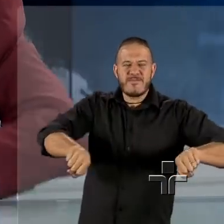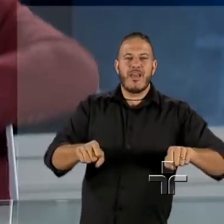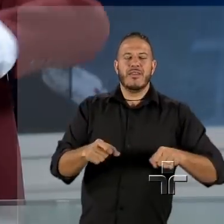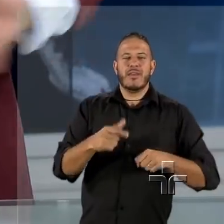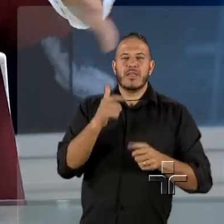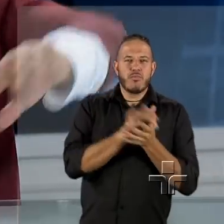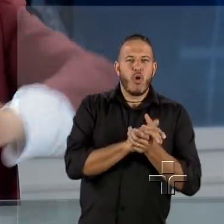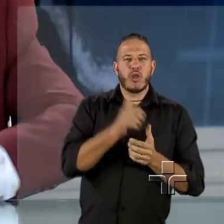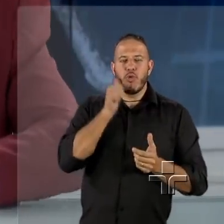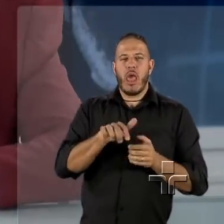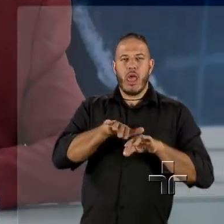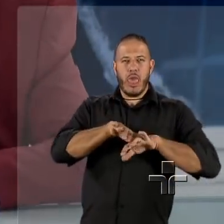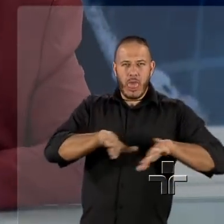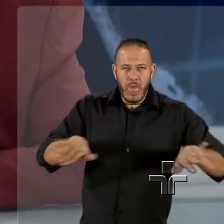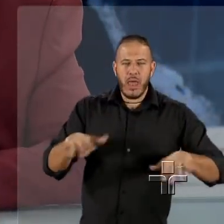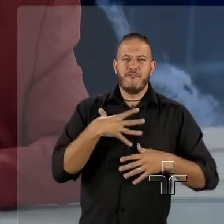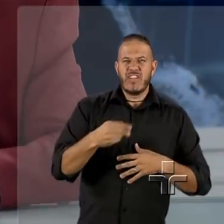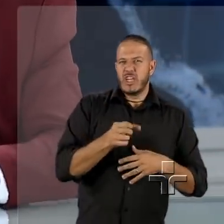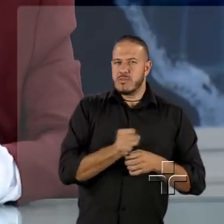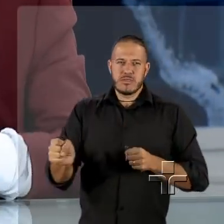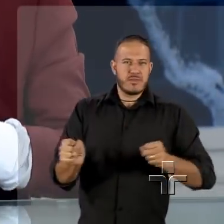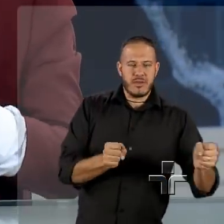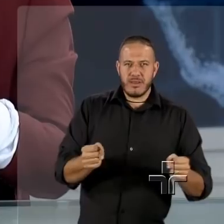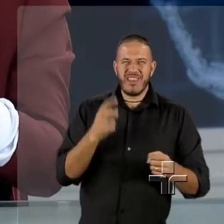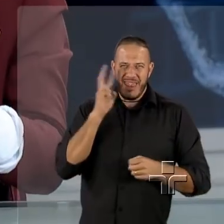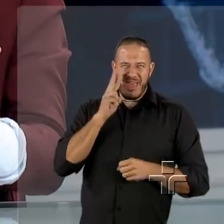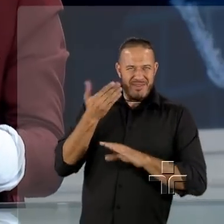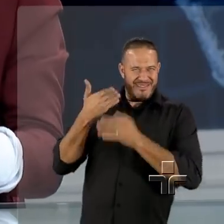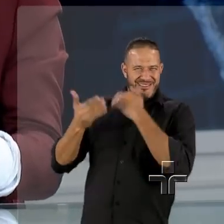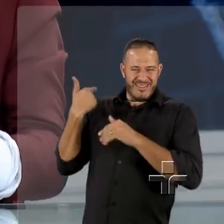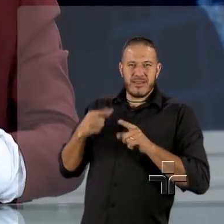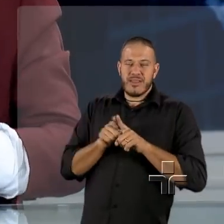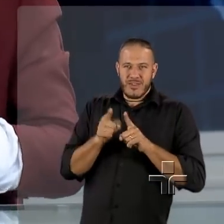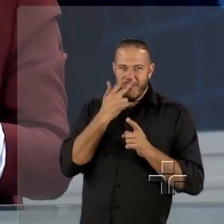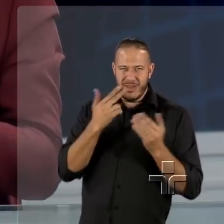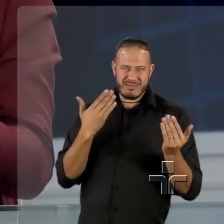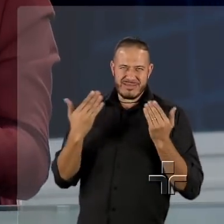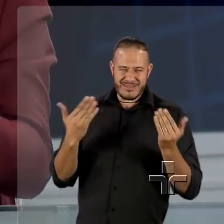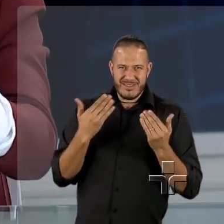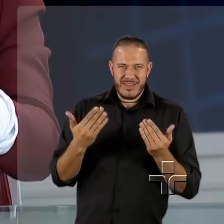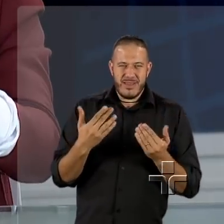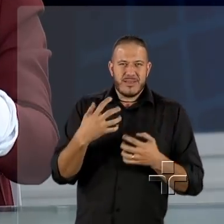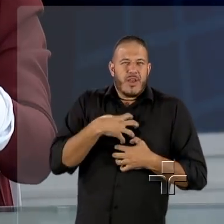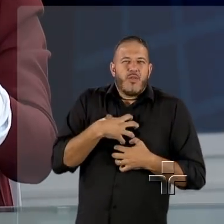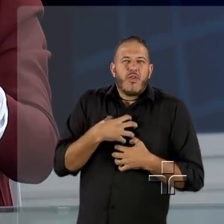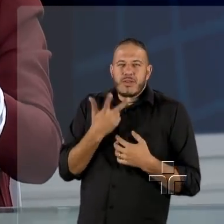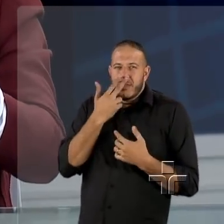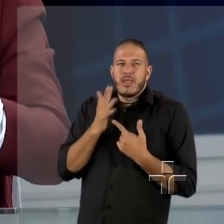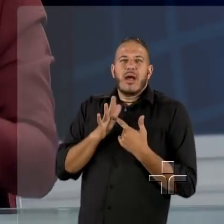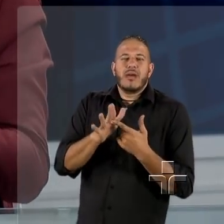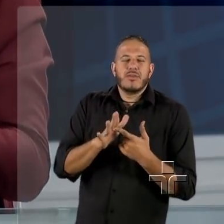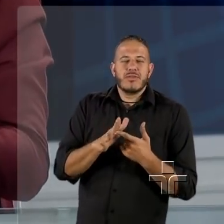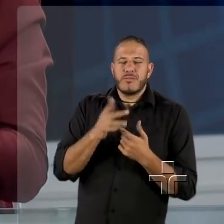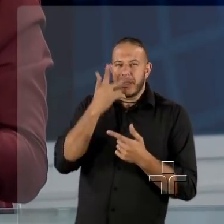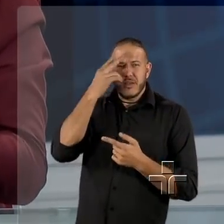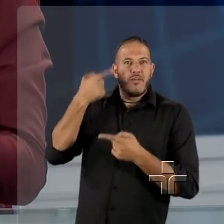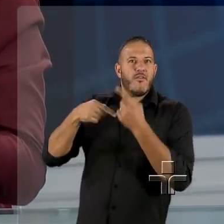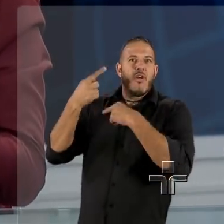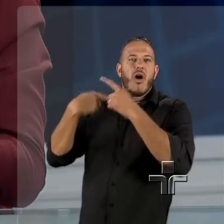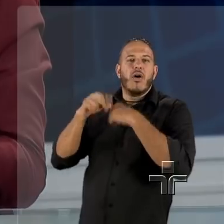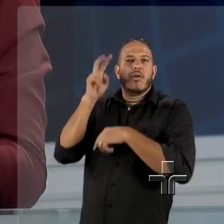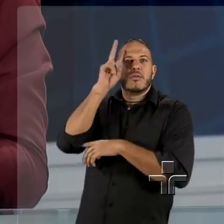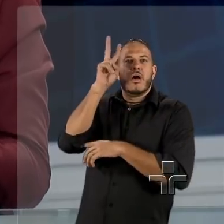essa procura pelo sonho americano, mesmo com tantas dificuldades? Porque onde eles estão estava pior. E sim, a própria matéria